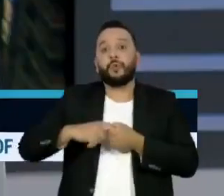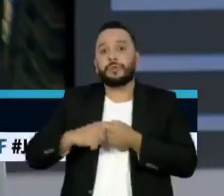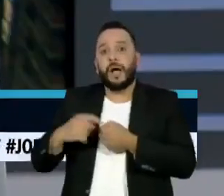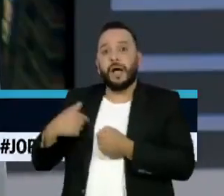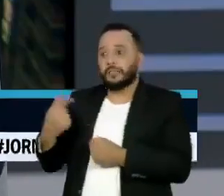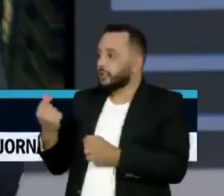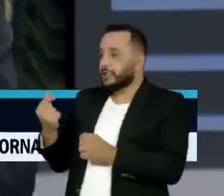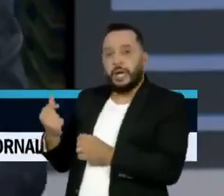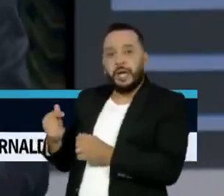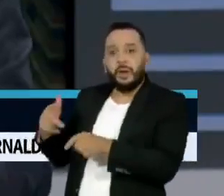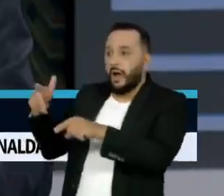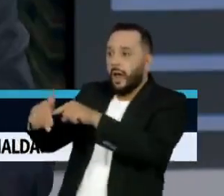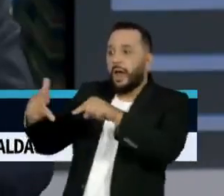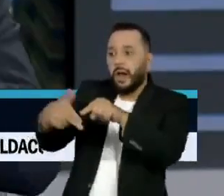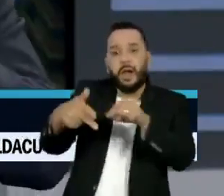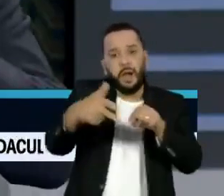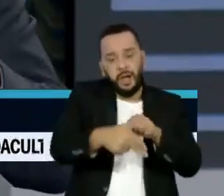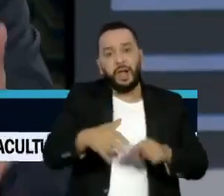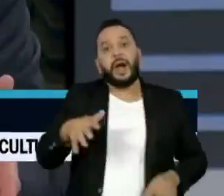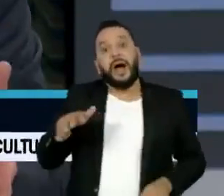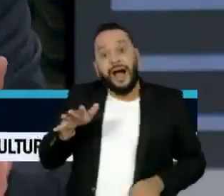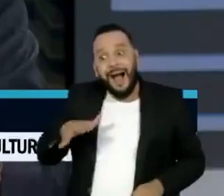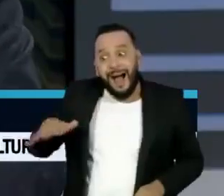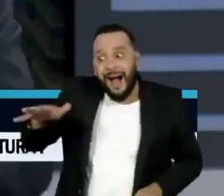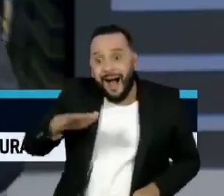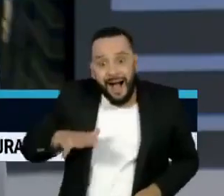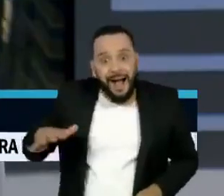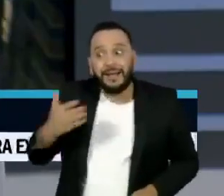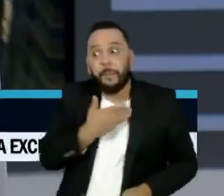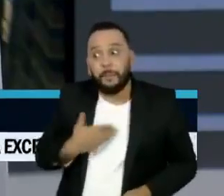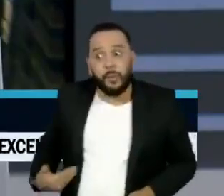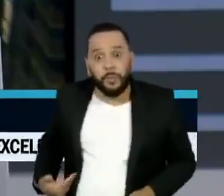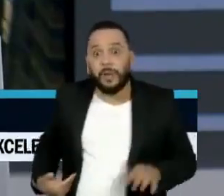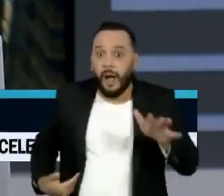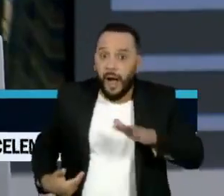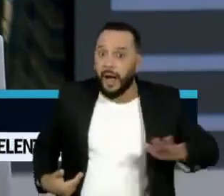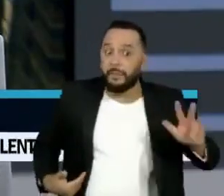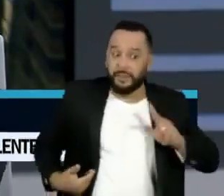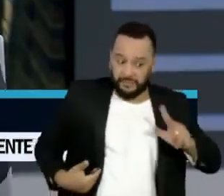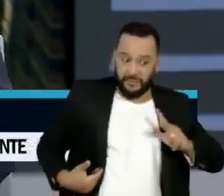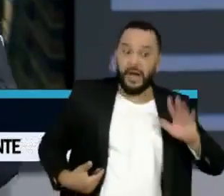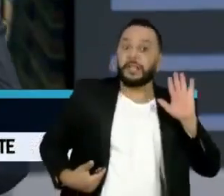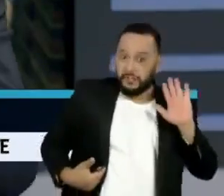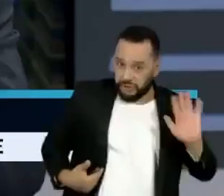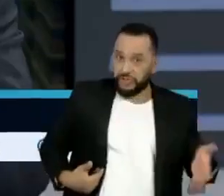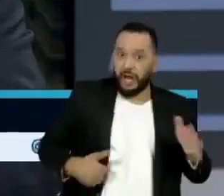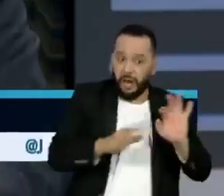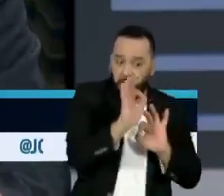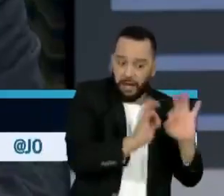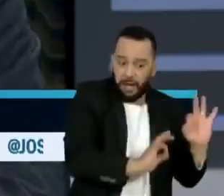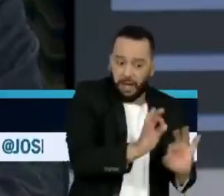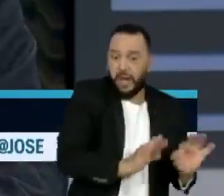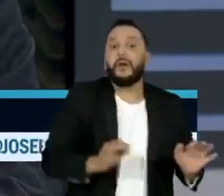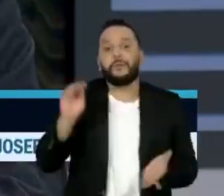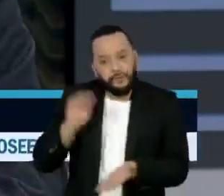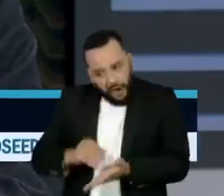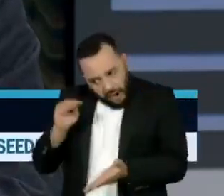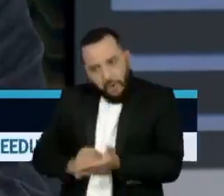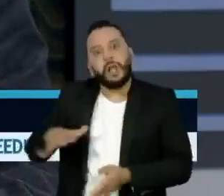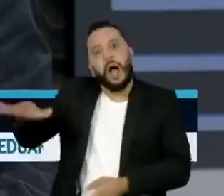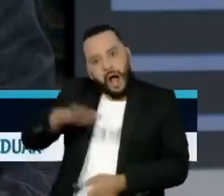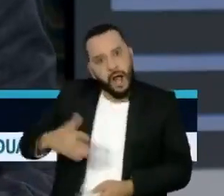não se cortou, que é no setor público. O setor privado fez o ajuste, o setor público não fez. Então, é preciso. Tem a